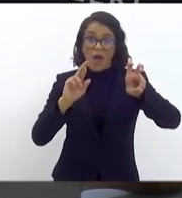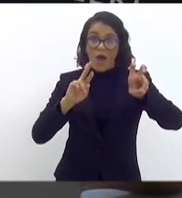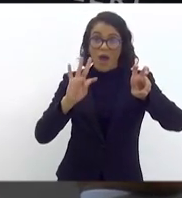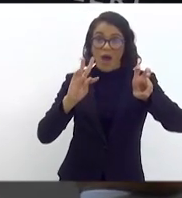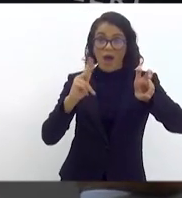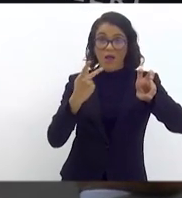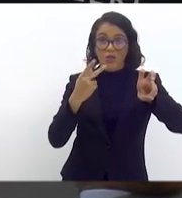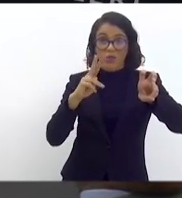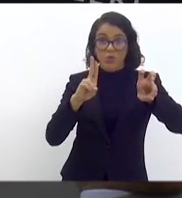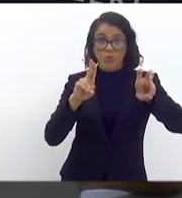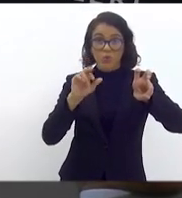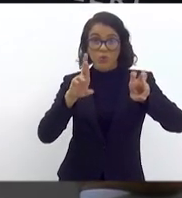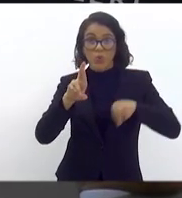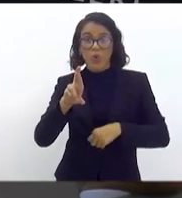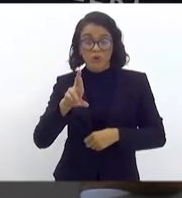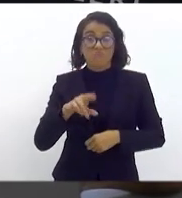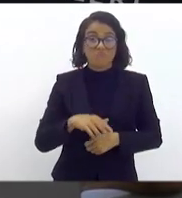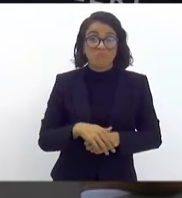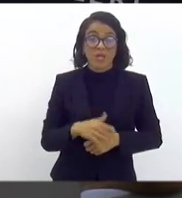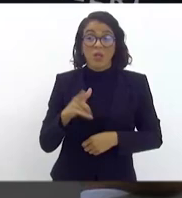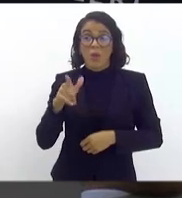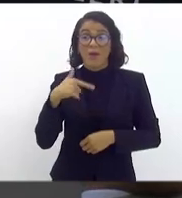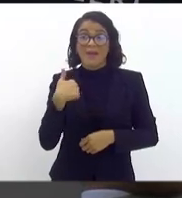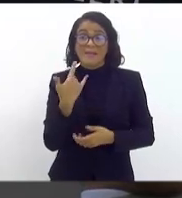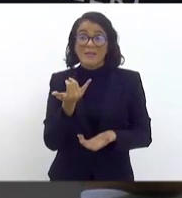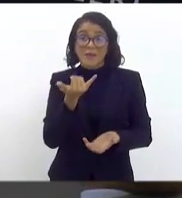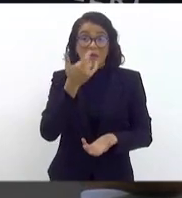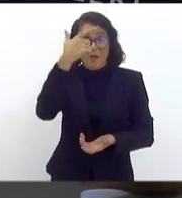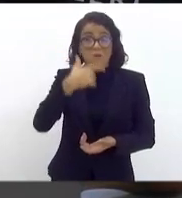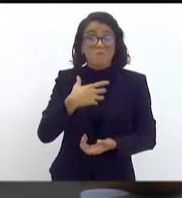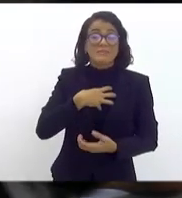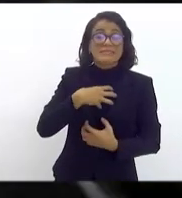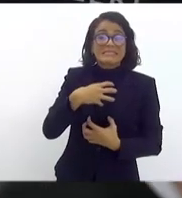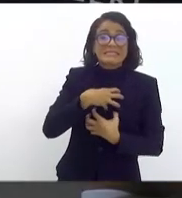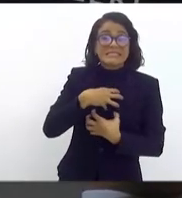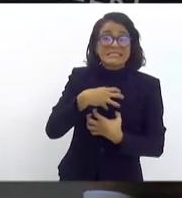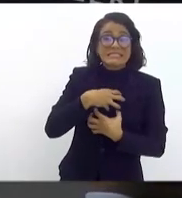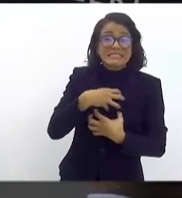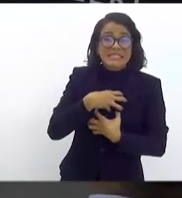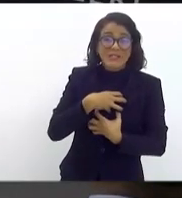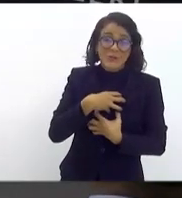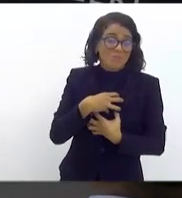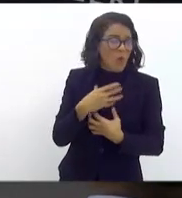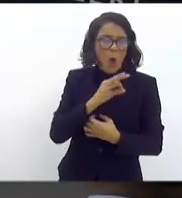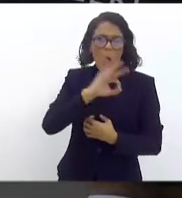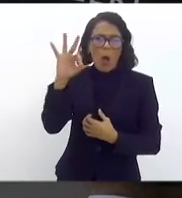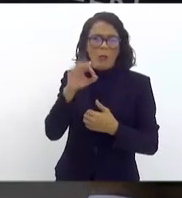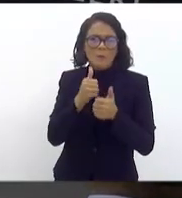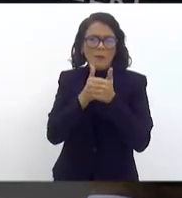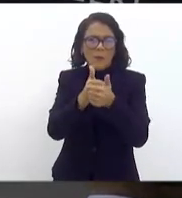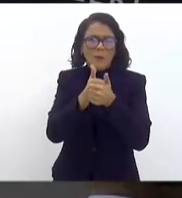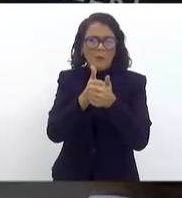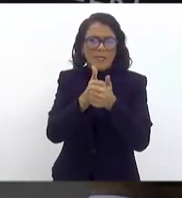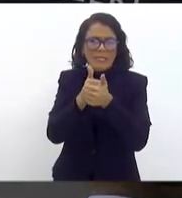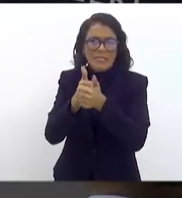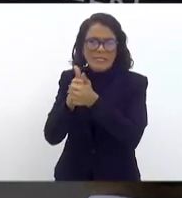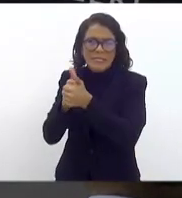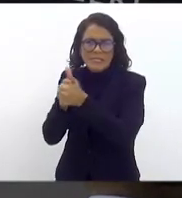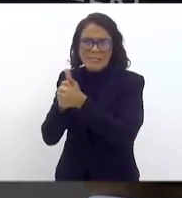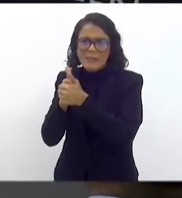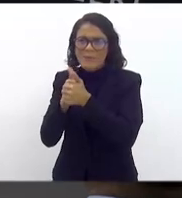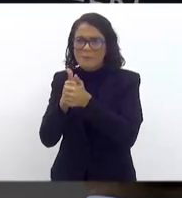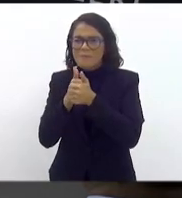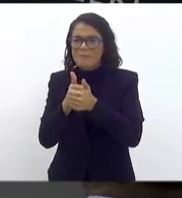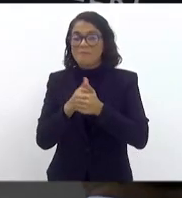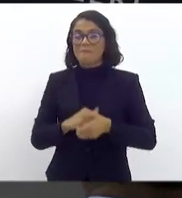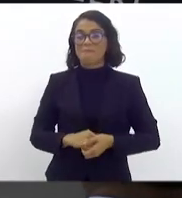Fred e... Então eu gostaria de dizer que eu me sinto em excelente companhia. E só para... Não sei se... Assim,